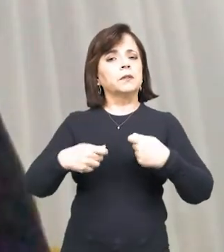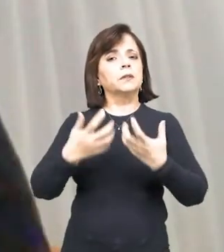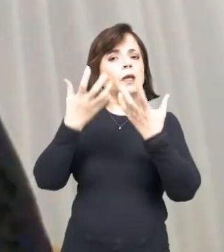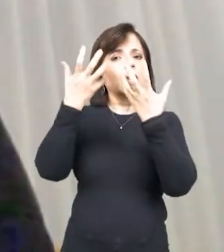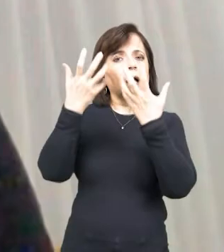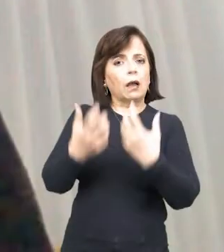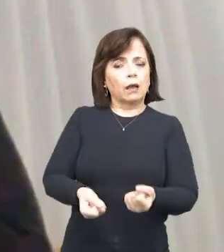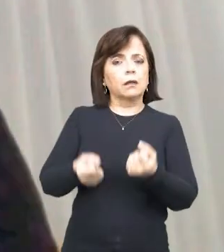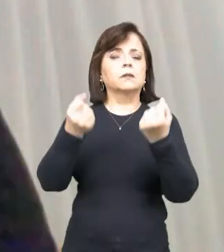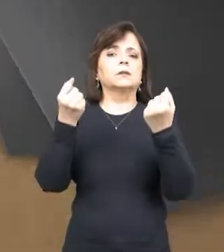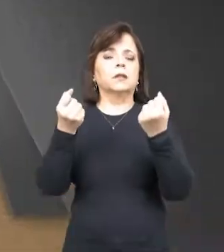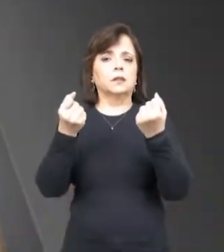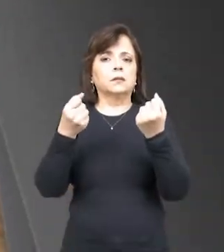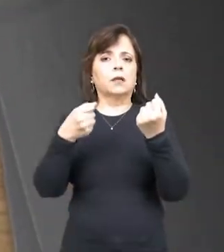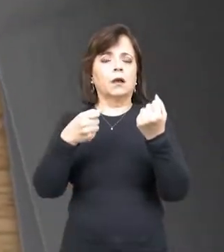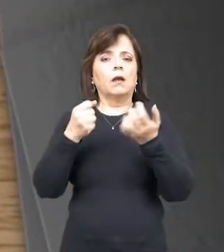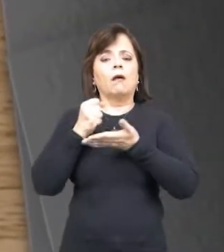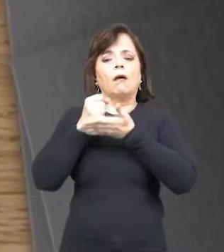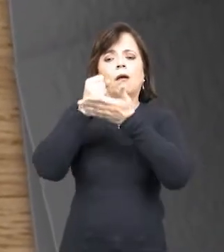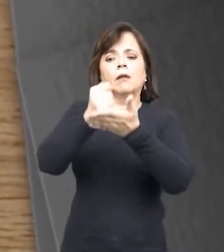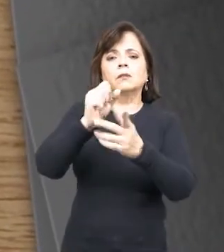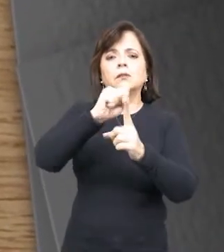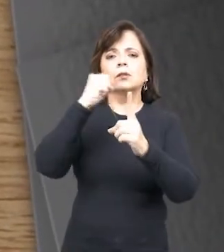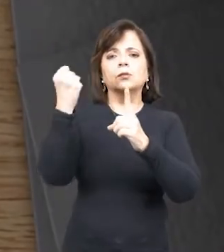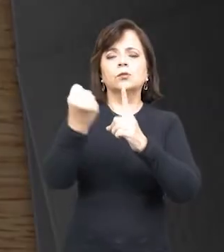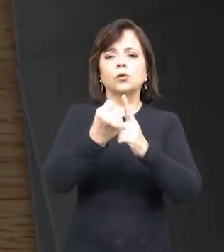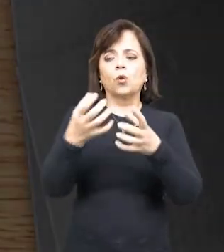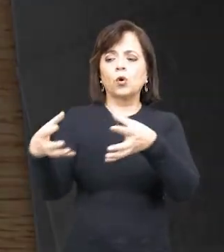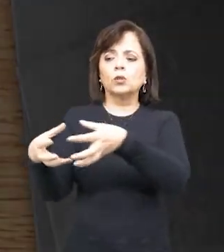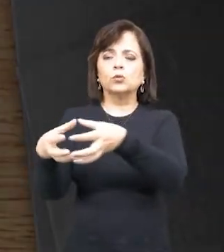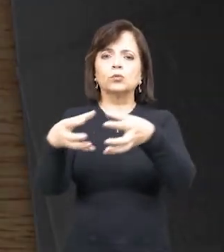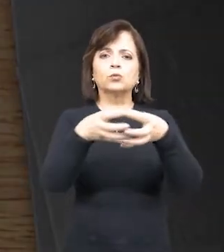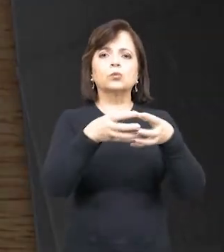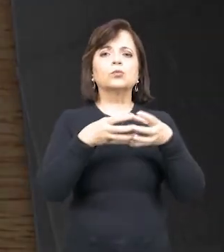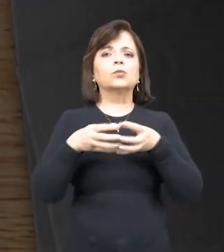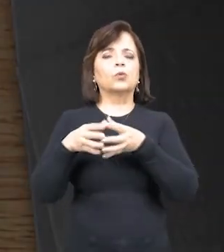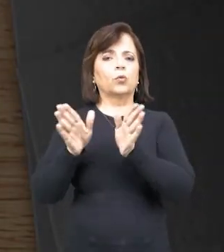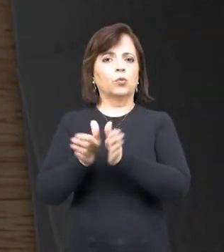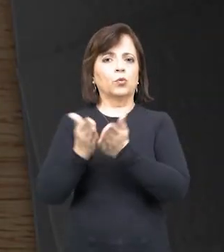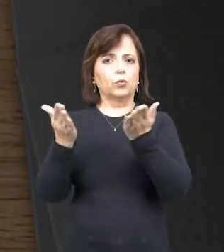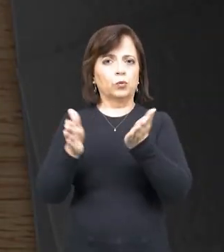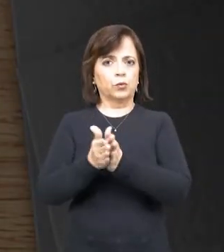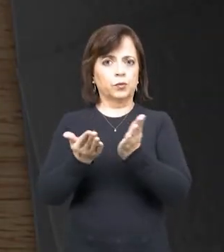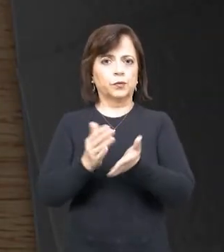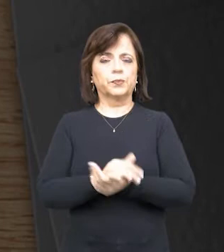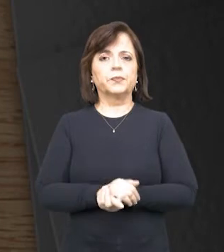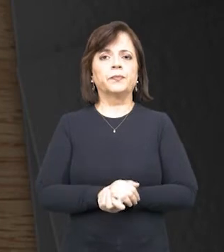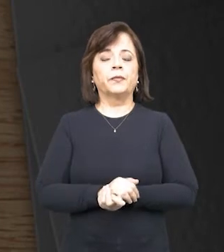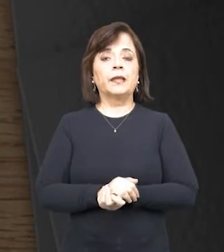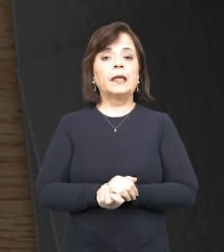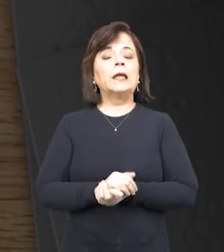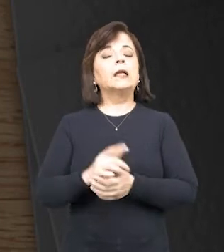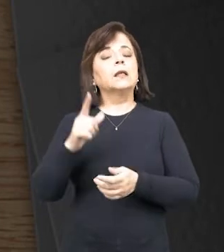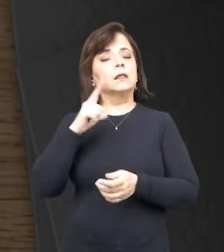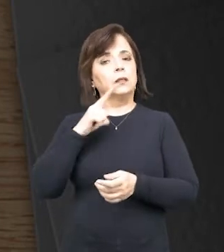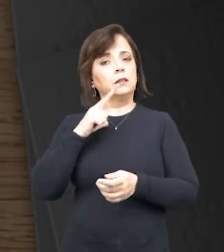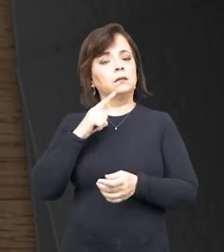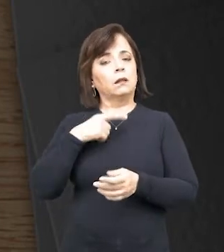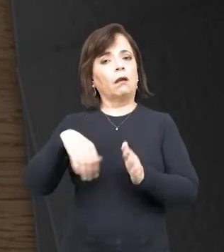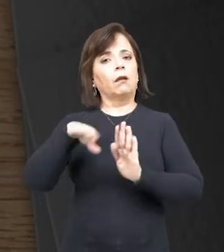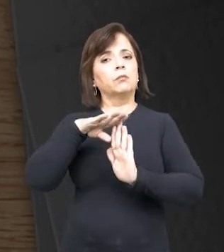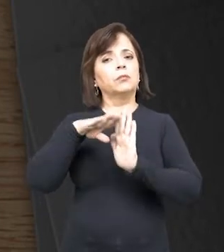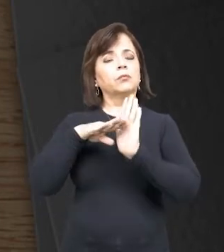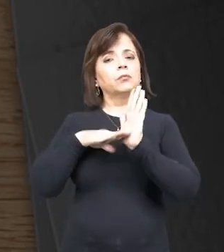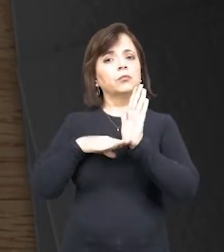adoção de medidas de assistência social aos grupos economicamente vulneráveis, o que inclui medidas